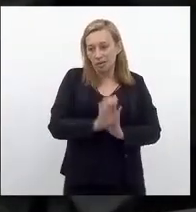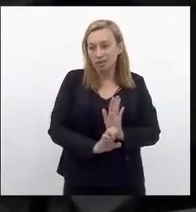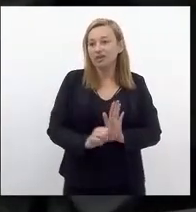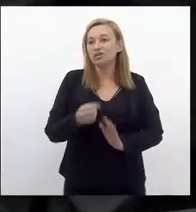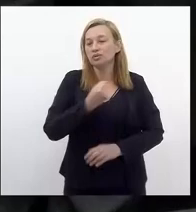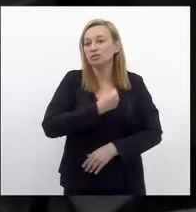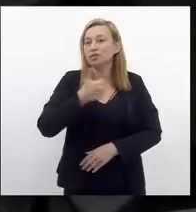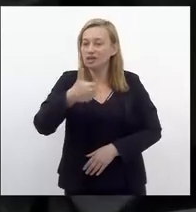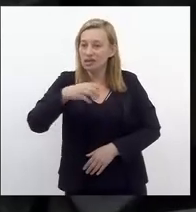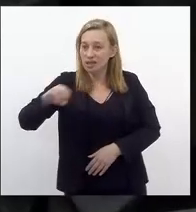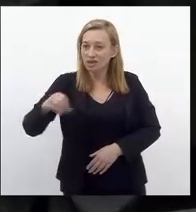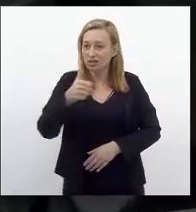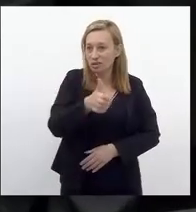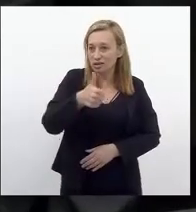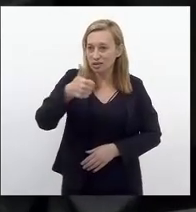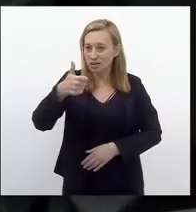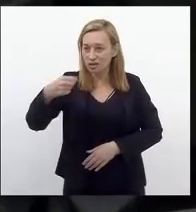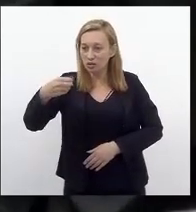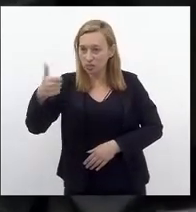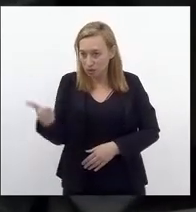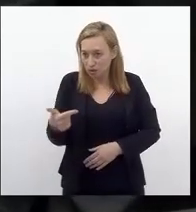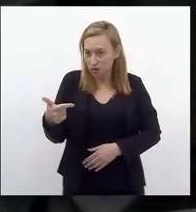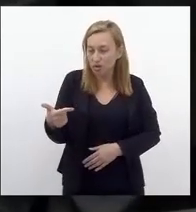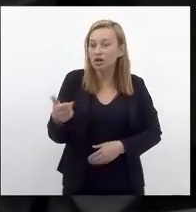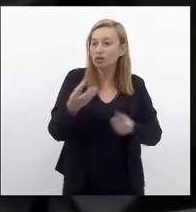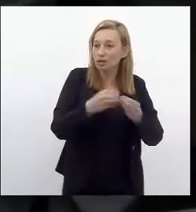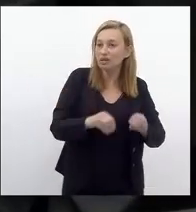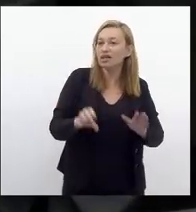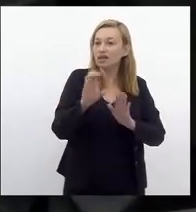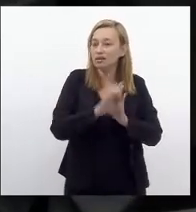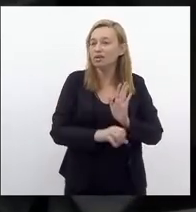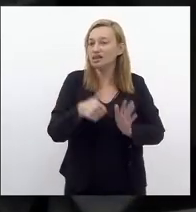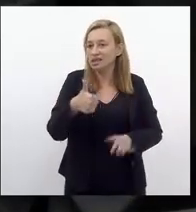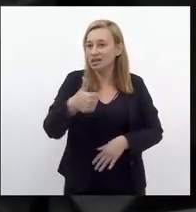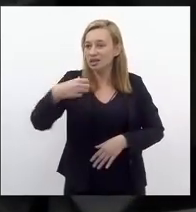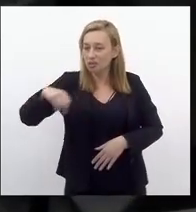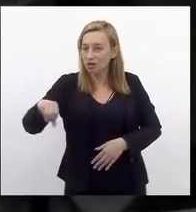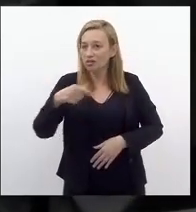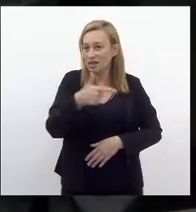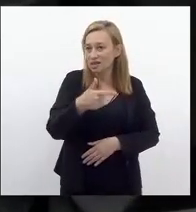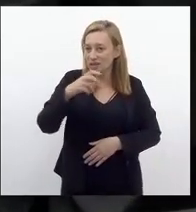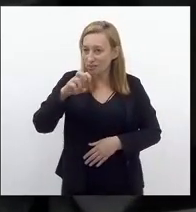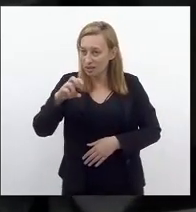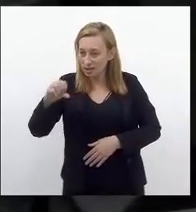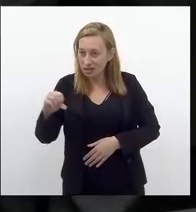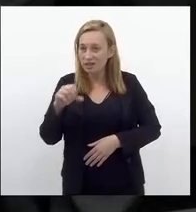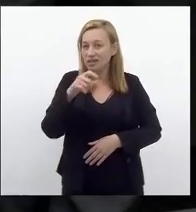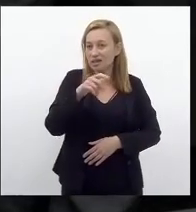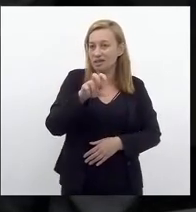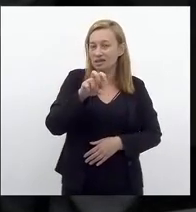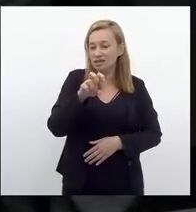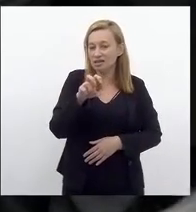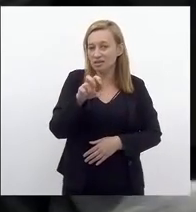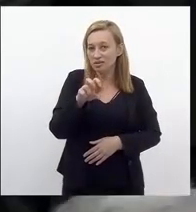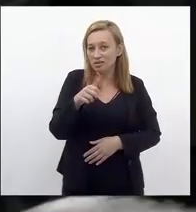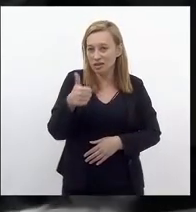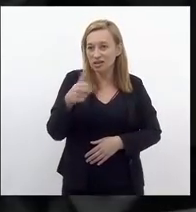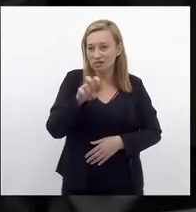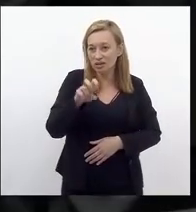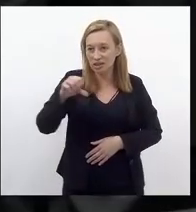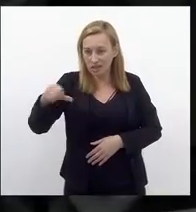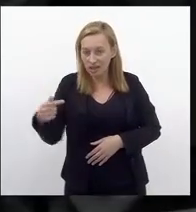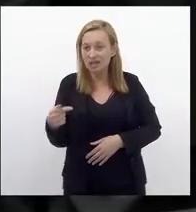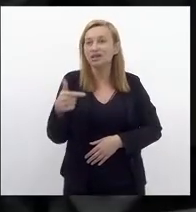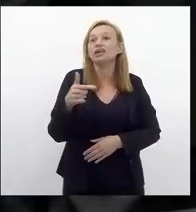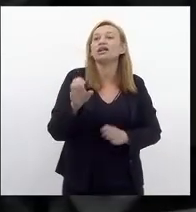132 e202 predicado das emendas 109 157/67 pela aprovação